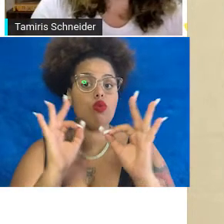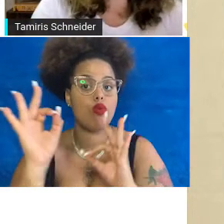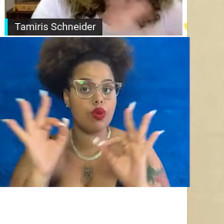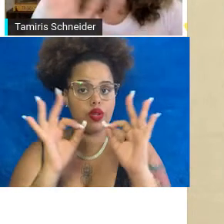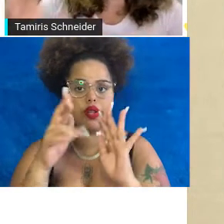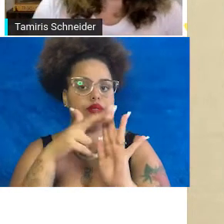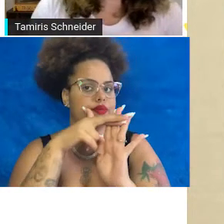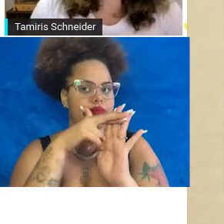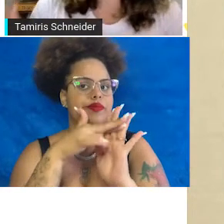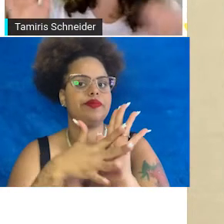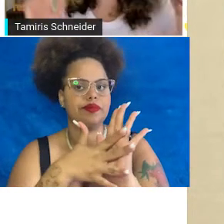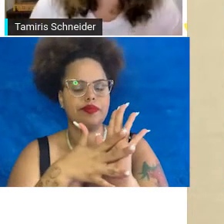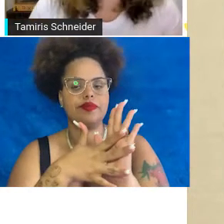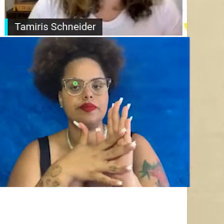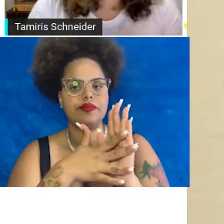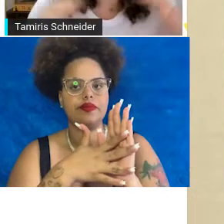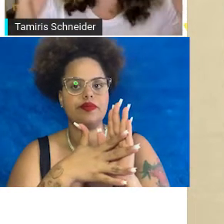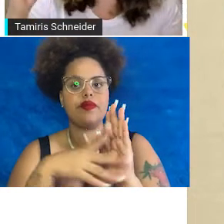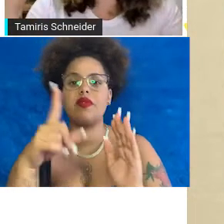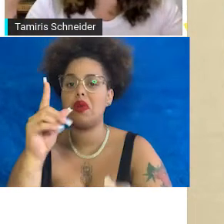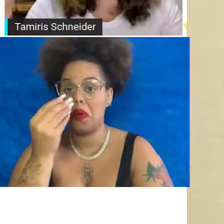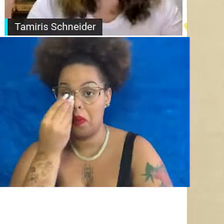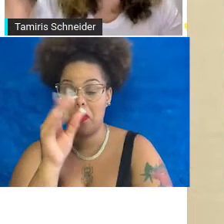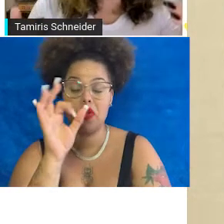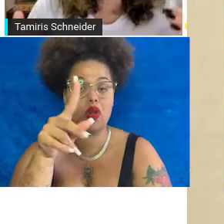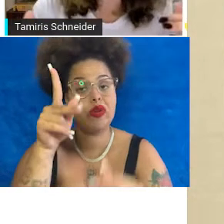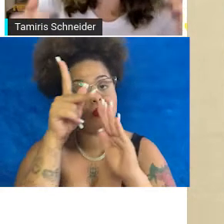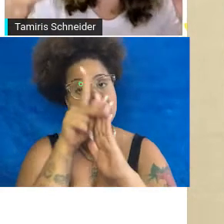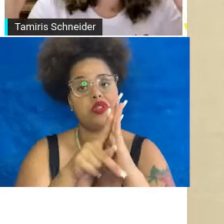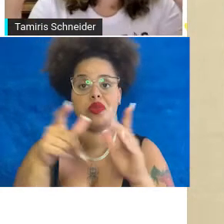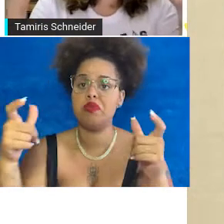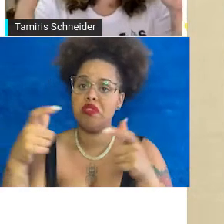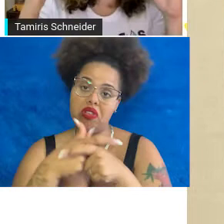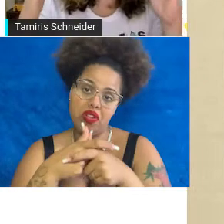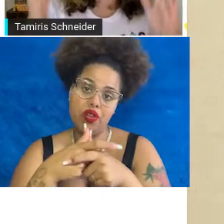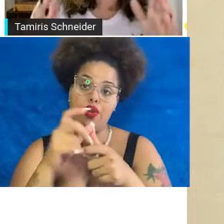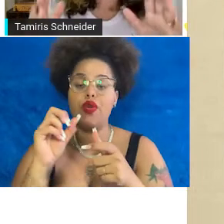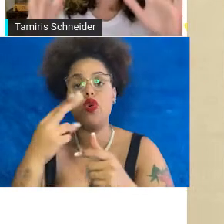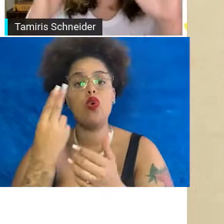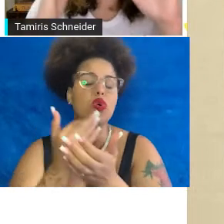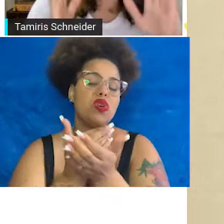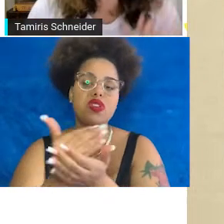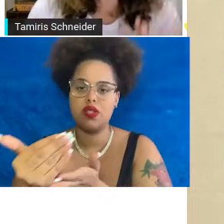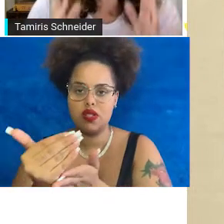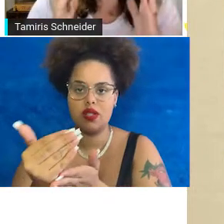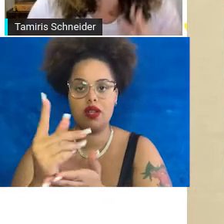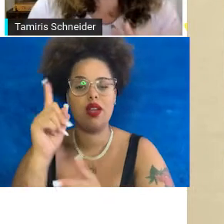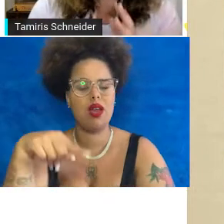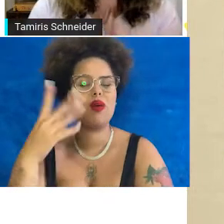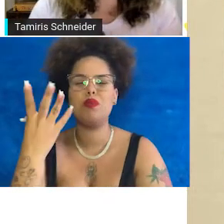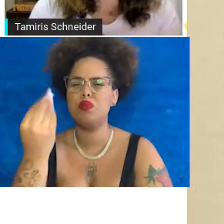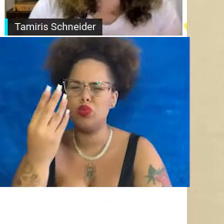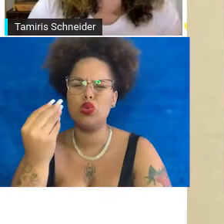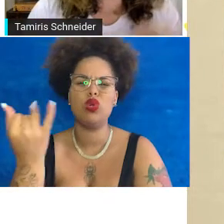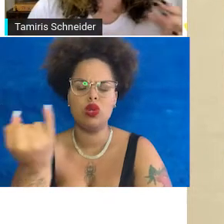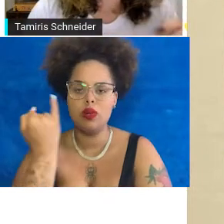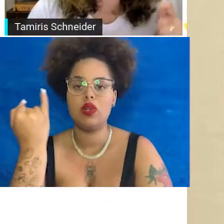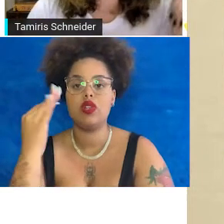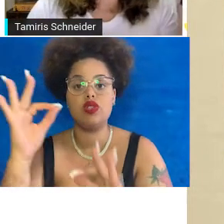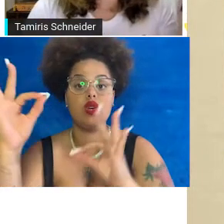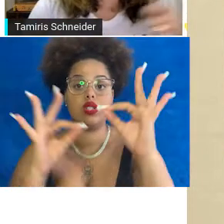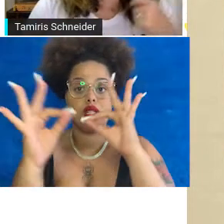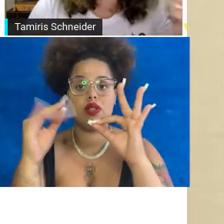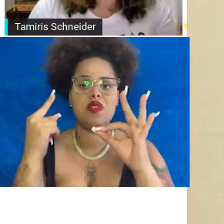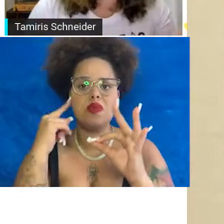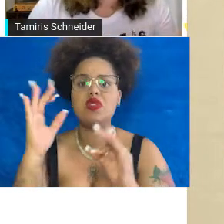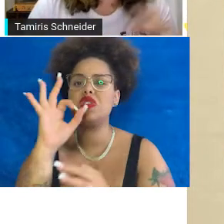roteiro. E é isso, não importa se você está num projeto pequeno, não importa se você está iniciando, é muito importante a organização. A gente pensa